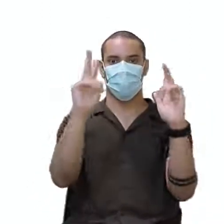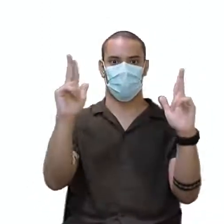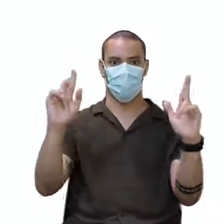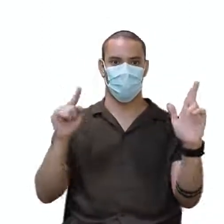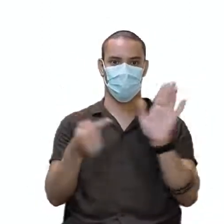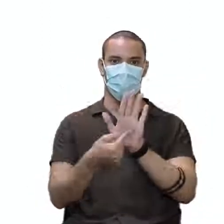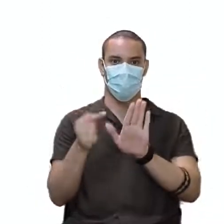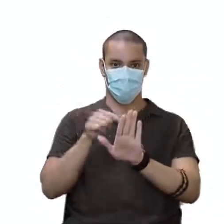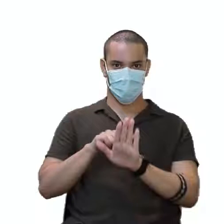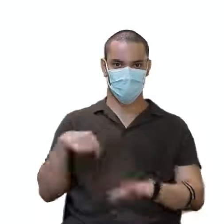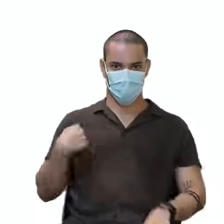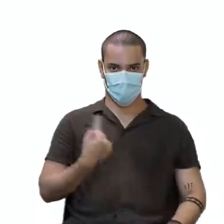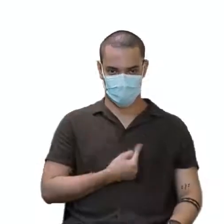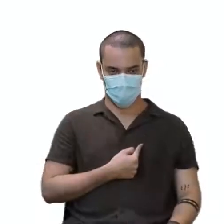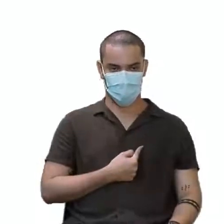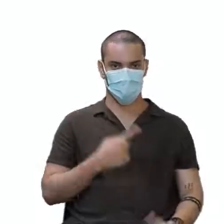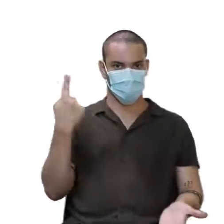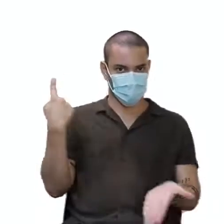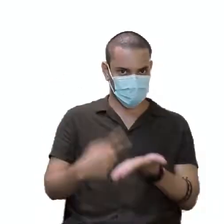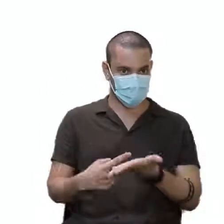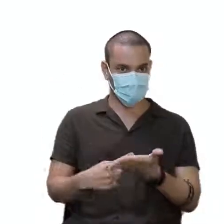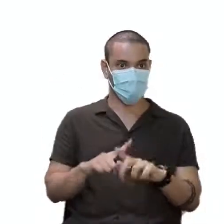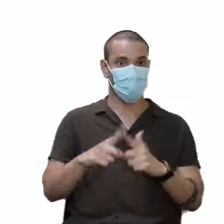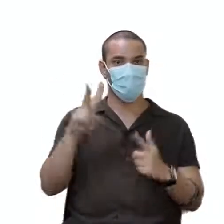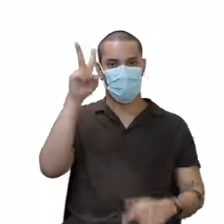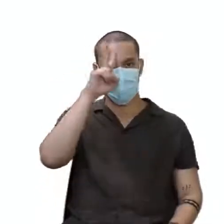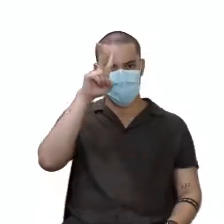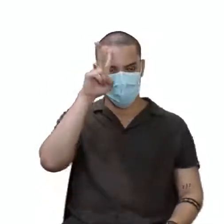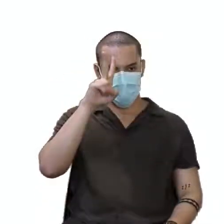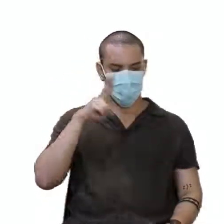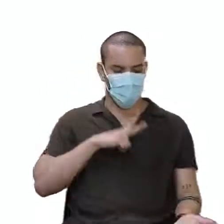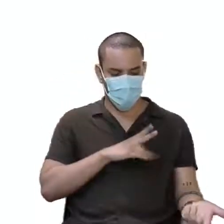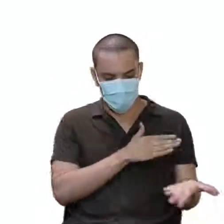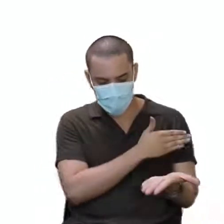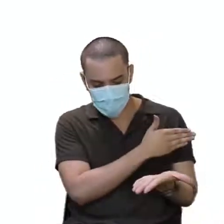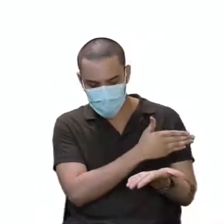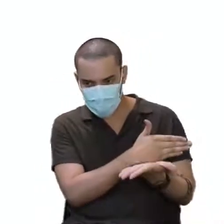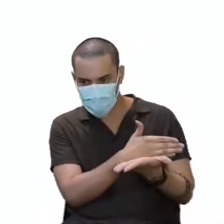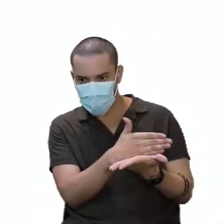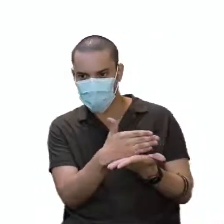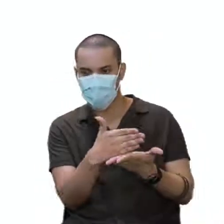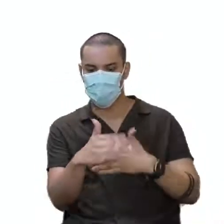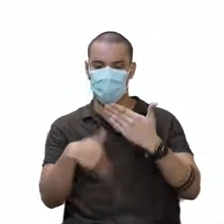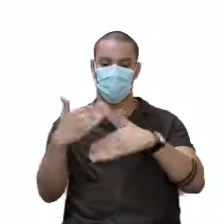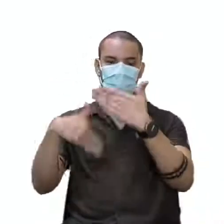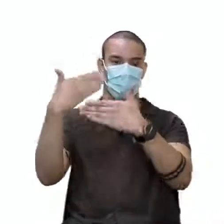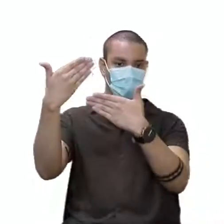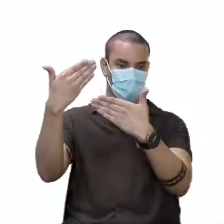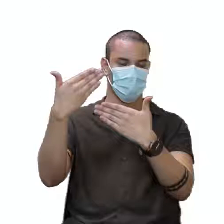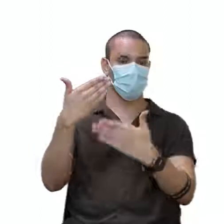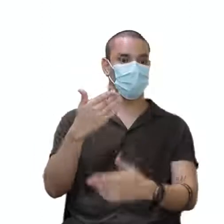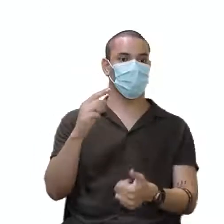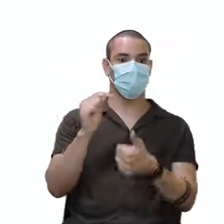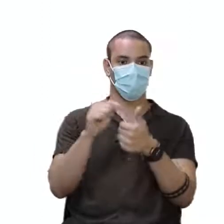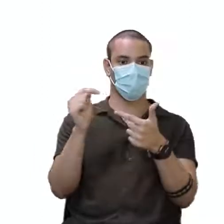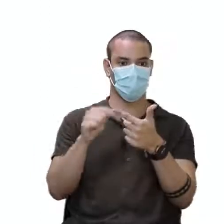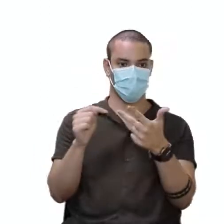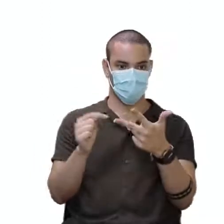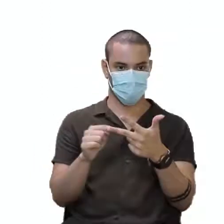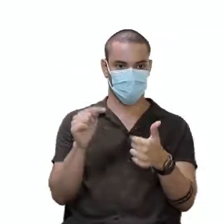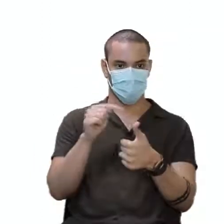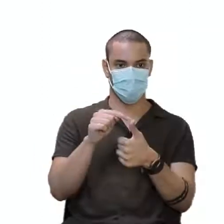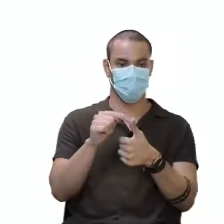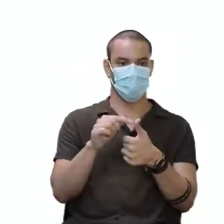aqui inicialmente, tá? Mas lembra lá do bebezinho, do desenvolvimento. Então, essas 3 fases são as